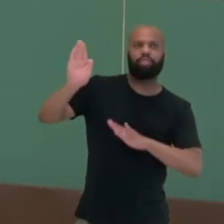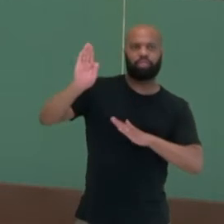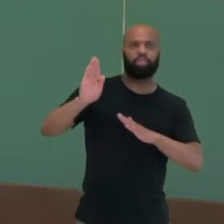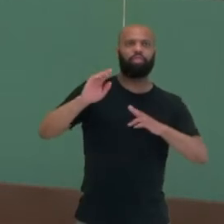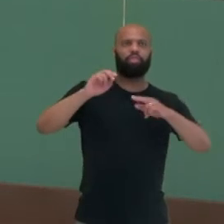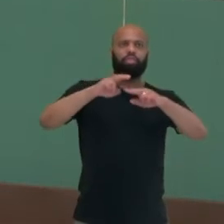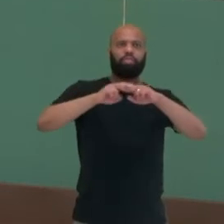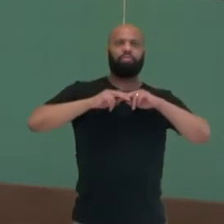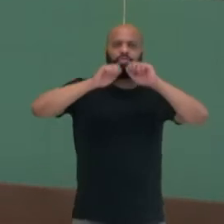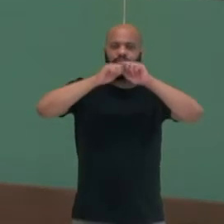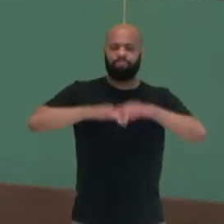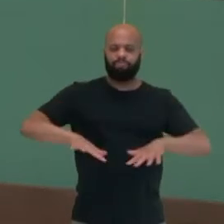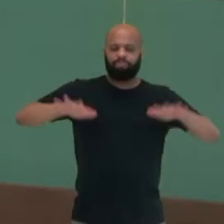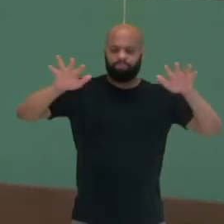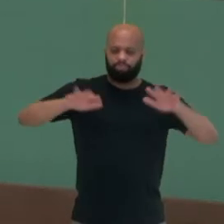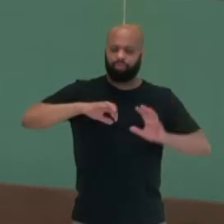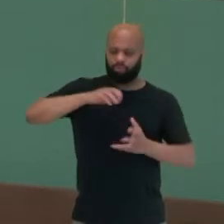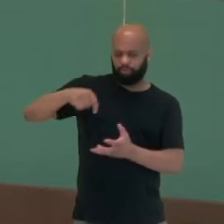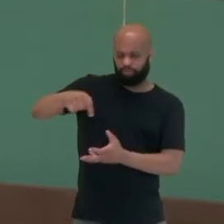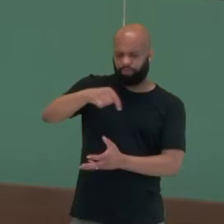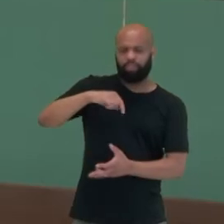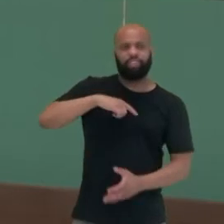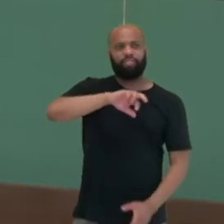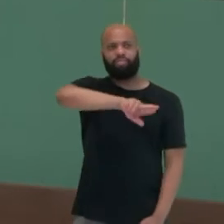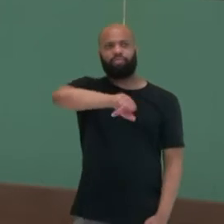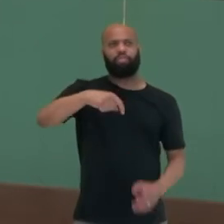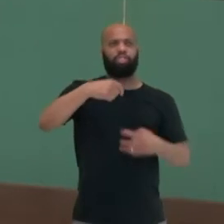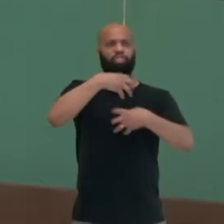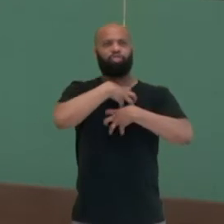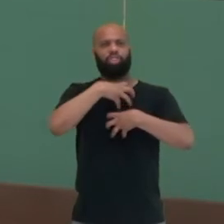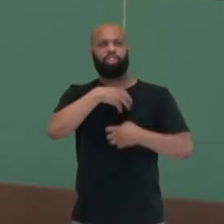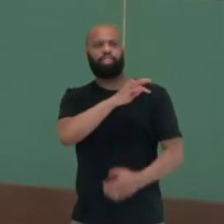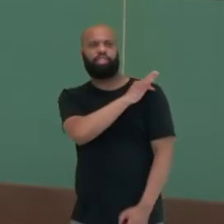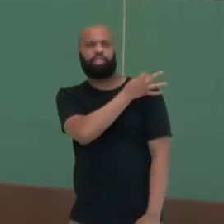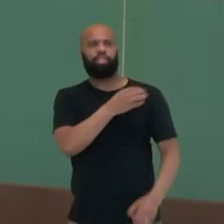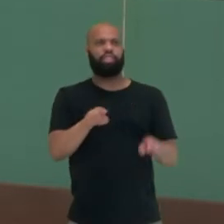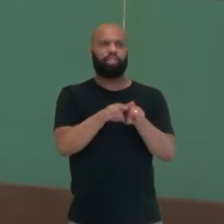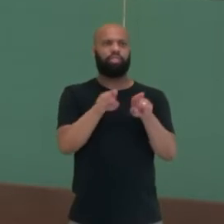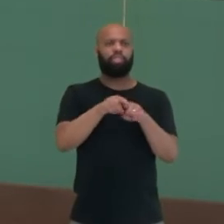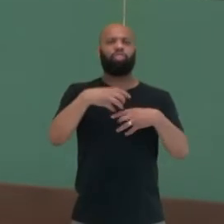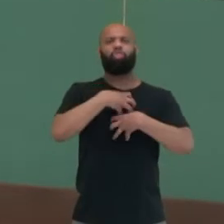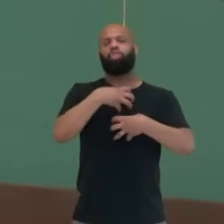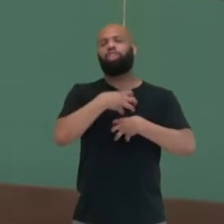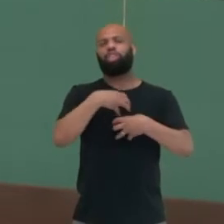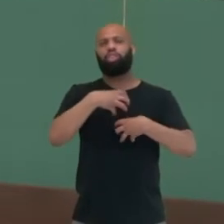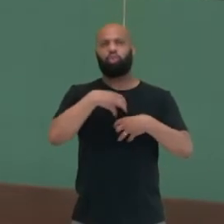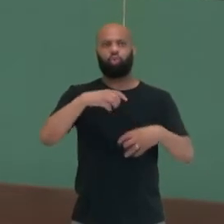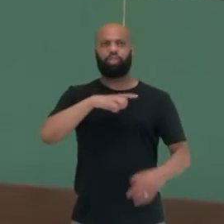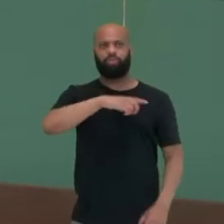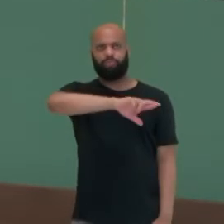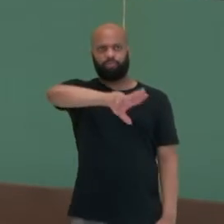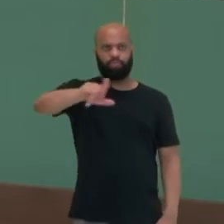pelo mundo, existem várias vertentes dele, várias técnicas, vários estilos. Tá?